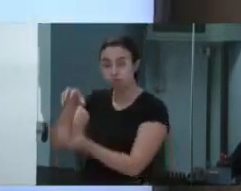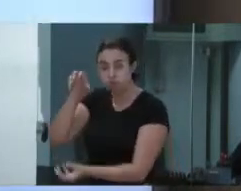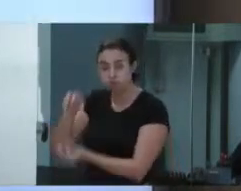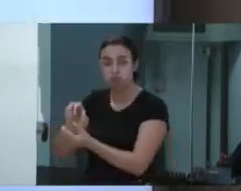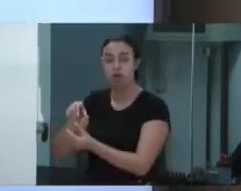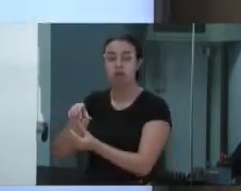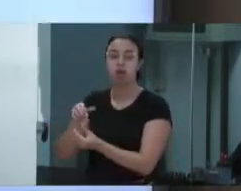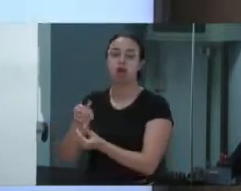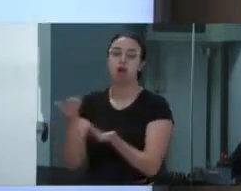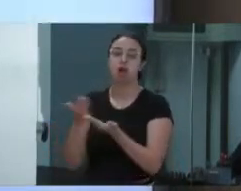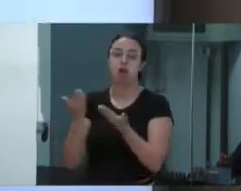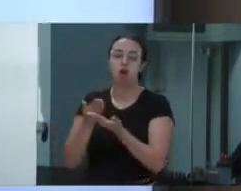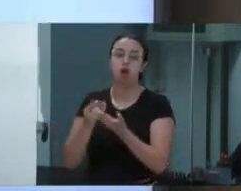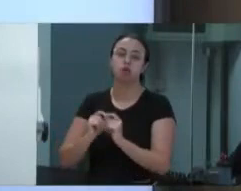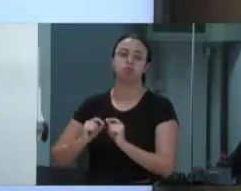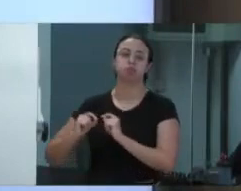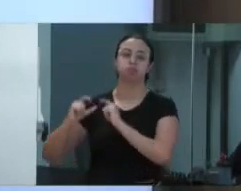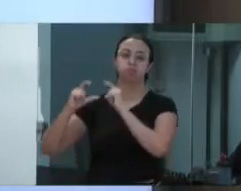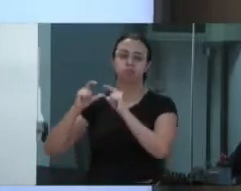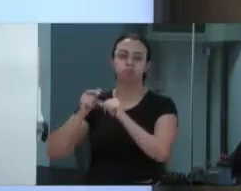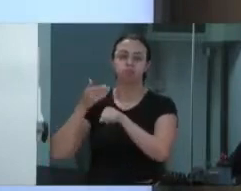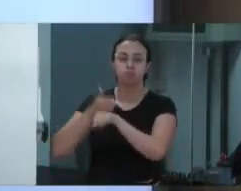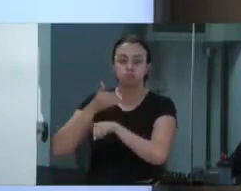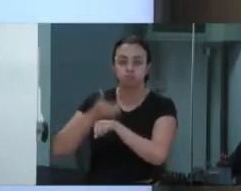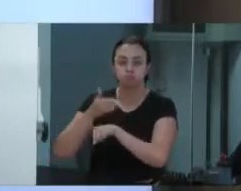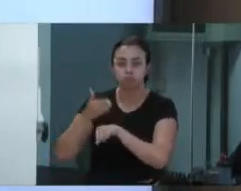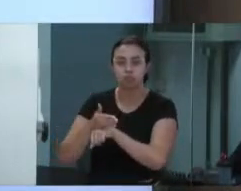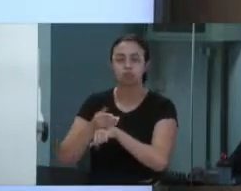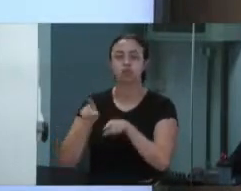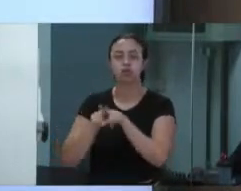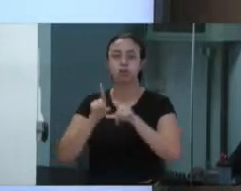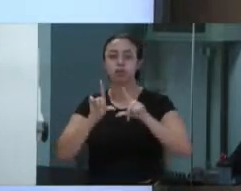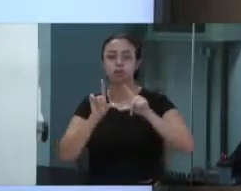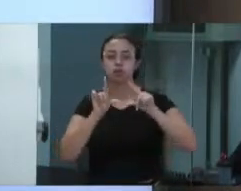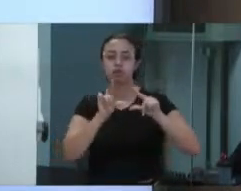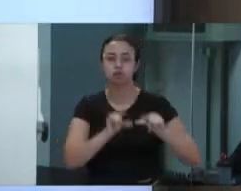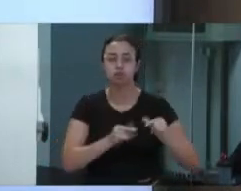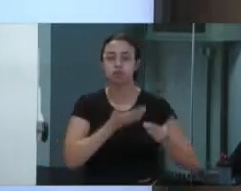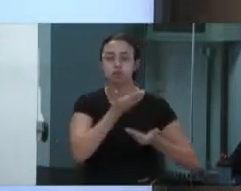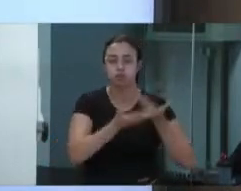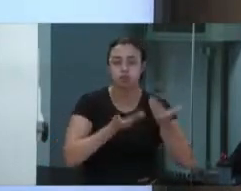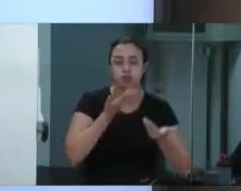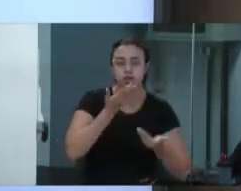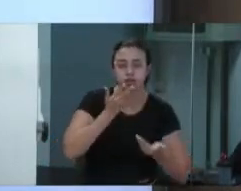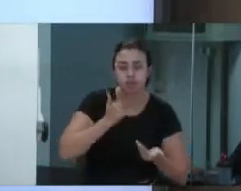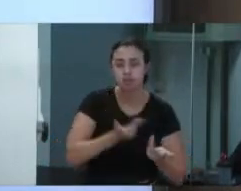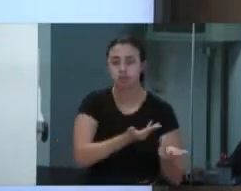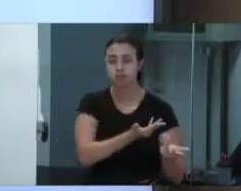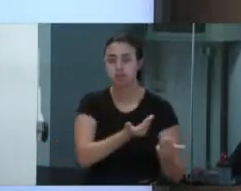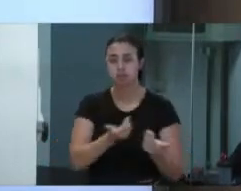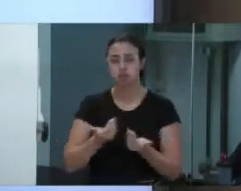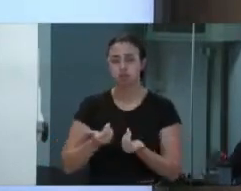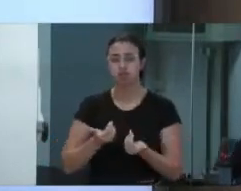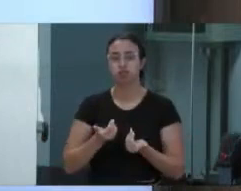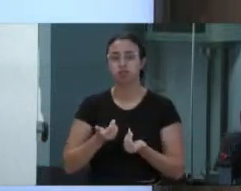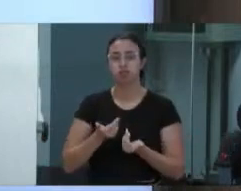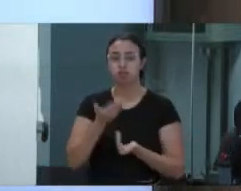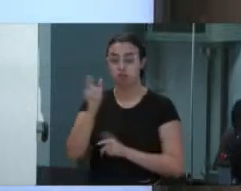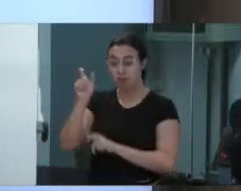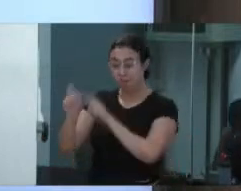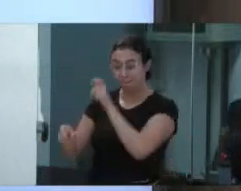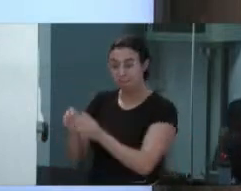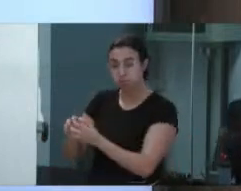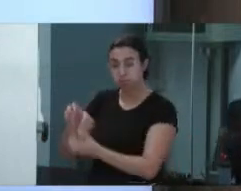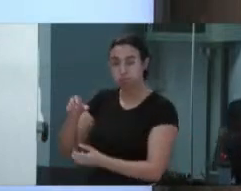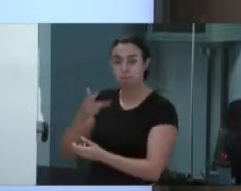números mudaram um pouco, aumentaram o número de idosos e diminuíram o atendimento de criança e adolescente. Então, a demanda de idosos ela tem sido